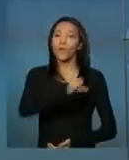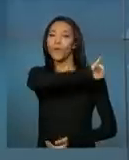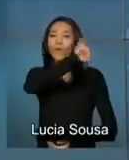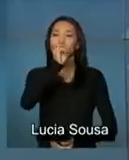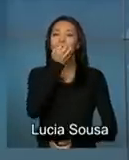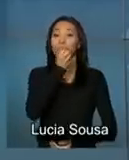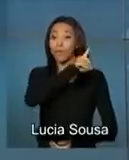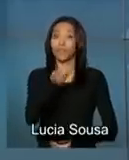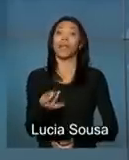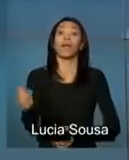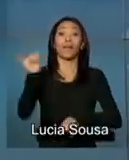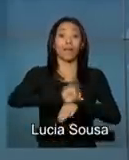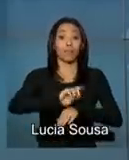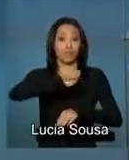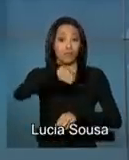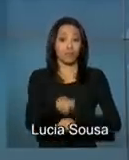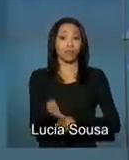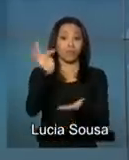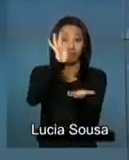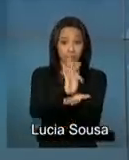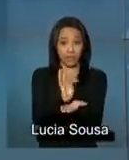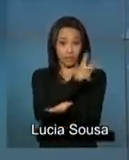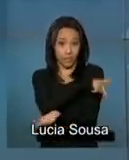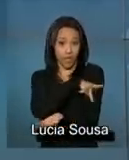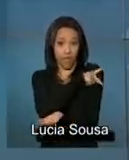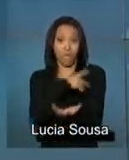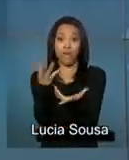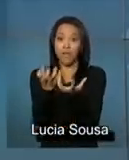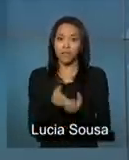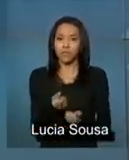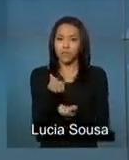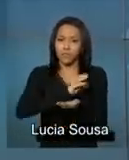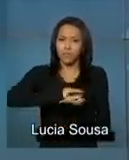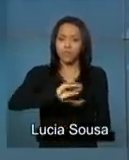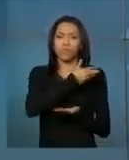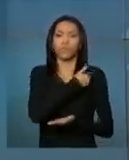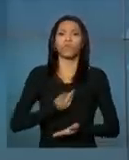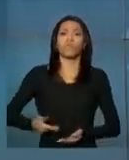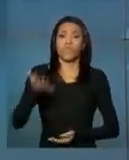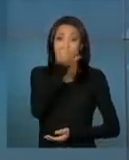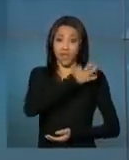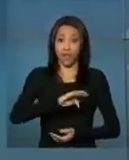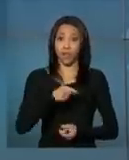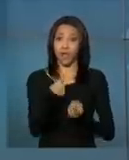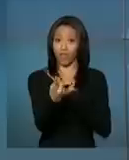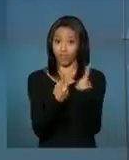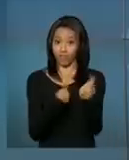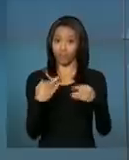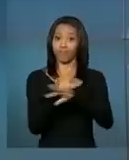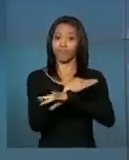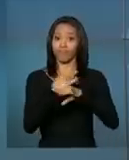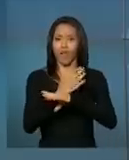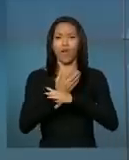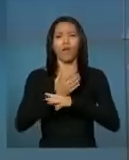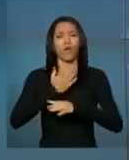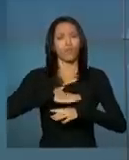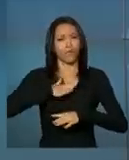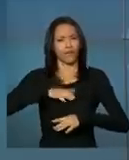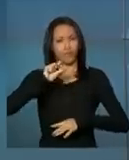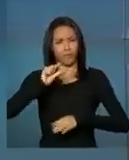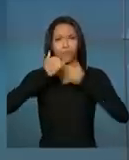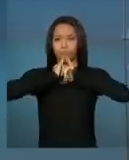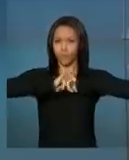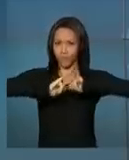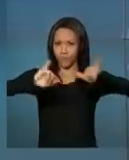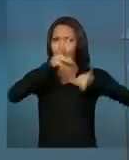Olá Teresina vai receber investimentos do Governo Federal para mobilidade urbana o anúncio vai ser feito daqui a